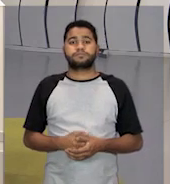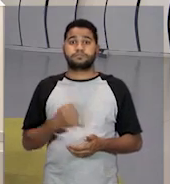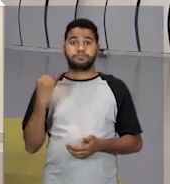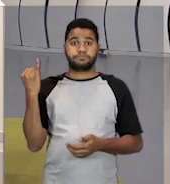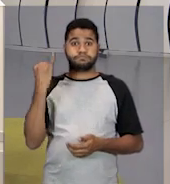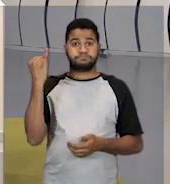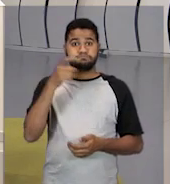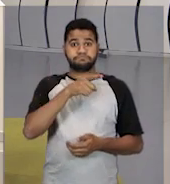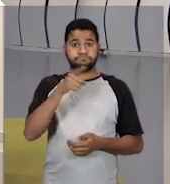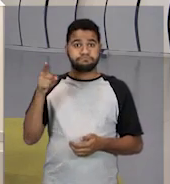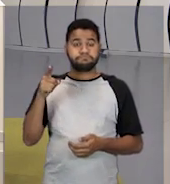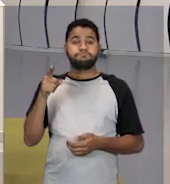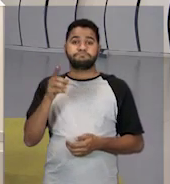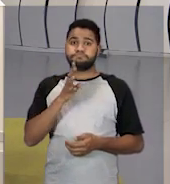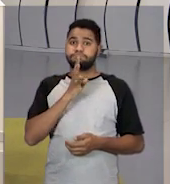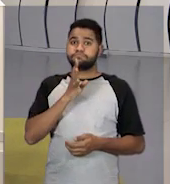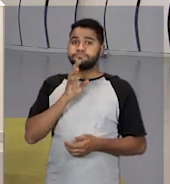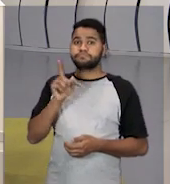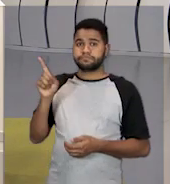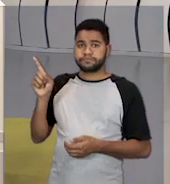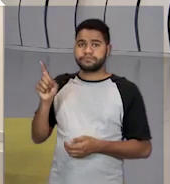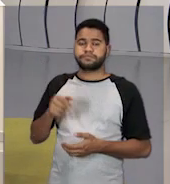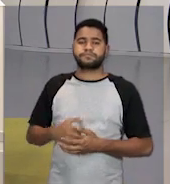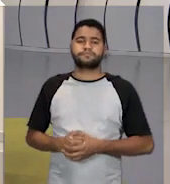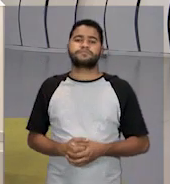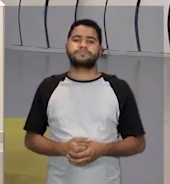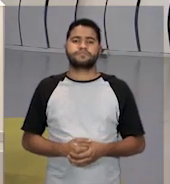Importantíssimo para fornecer os aminoácidos, tá?